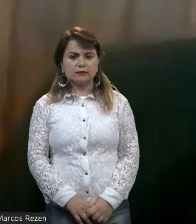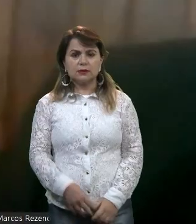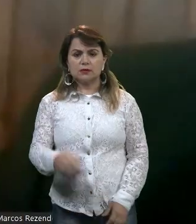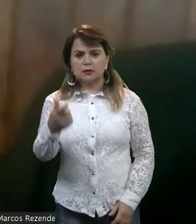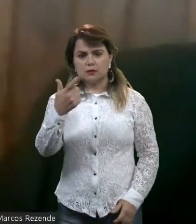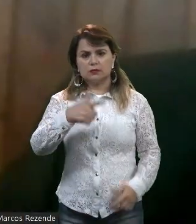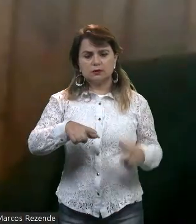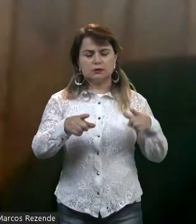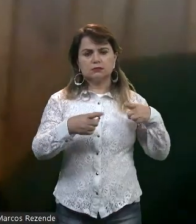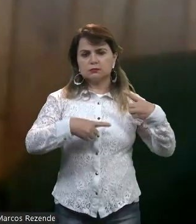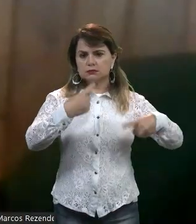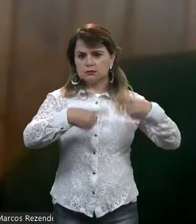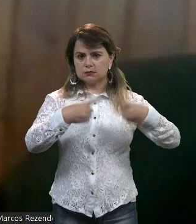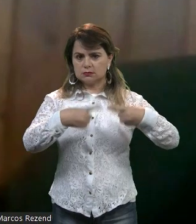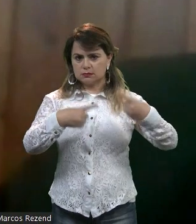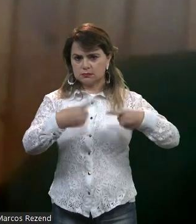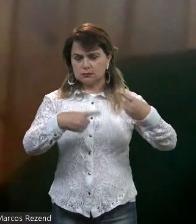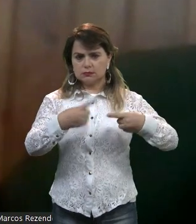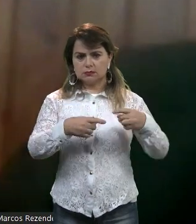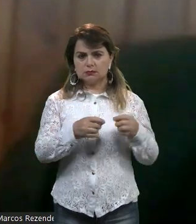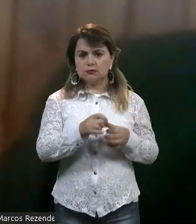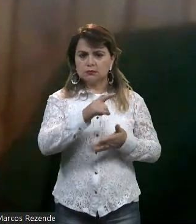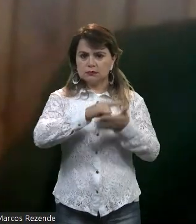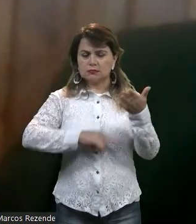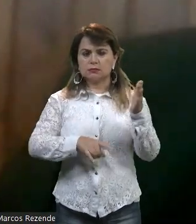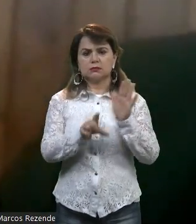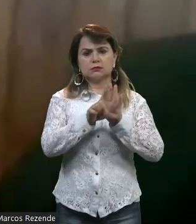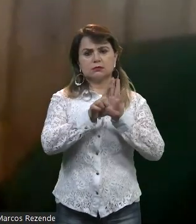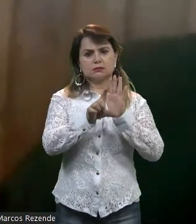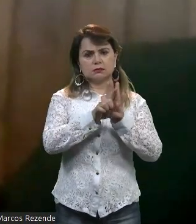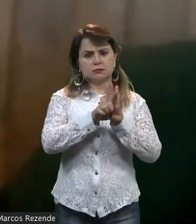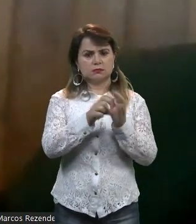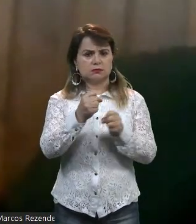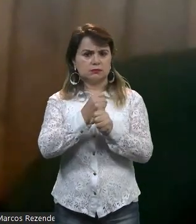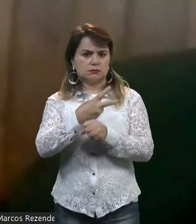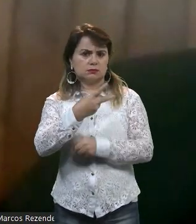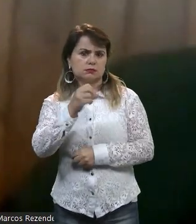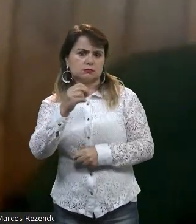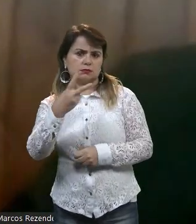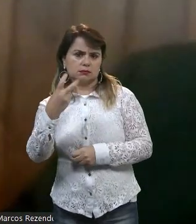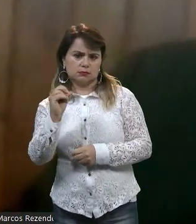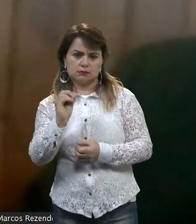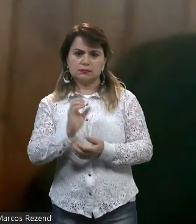Continua em discussão o projeto de lei 25 de 2020.